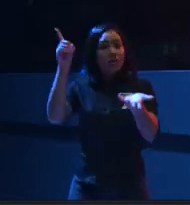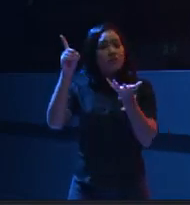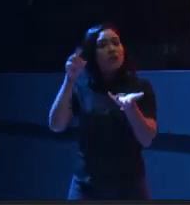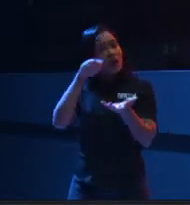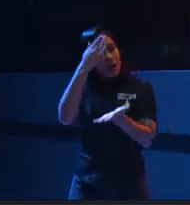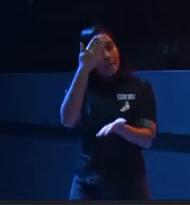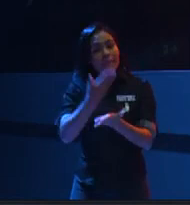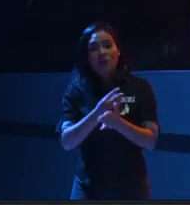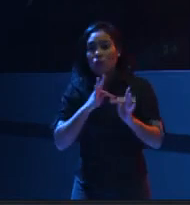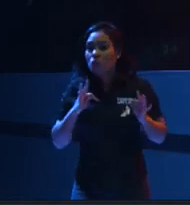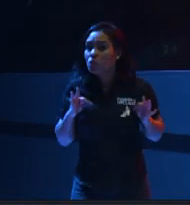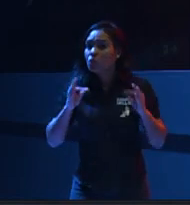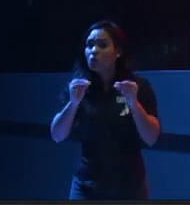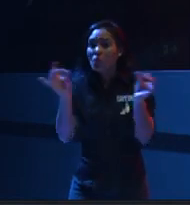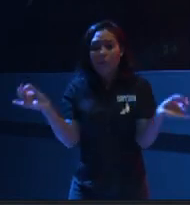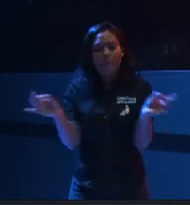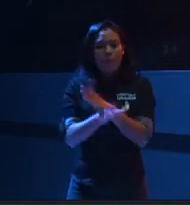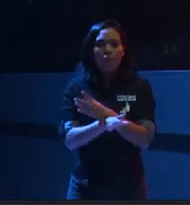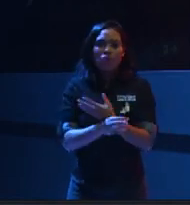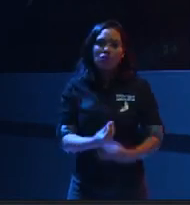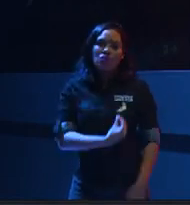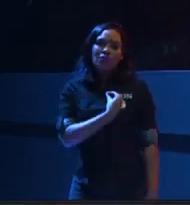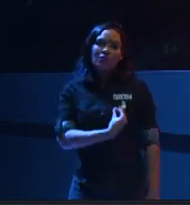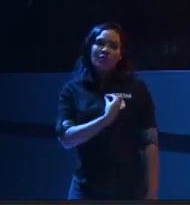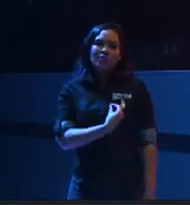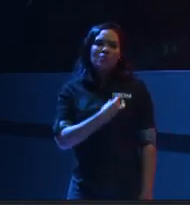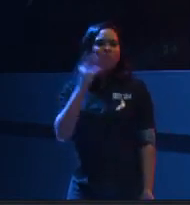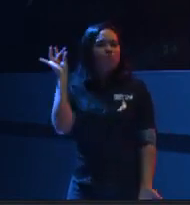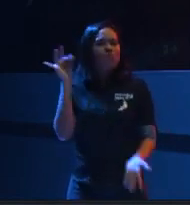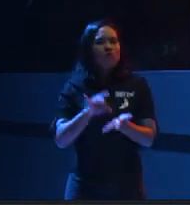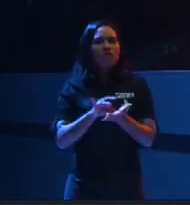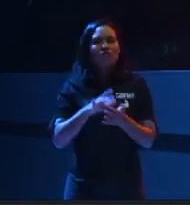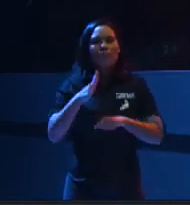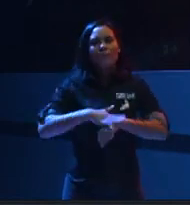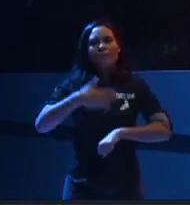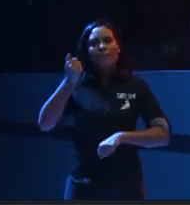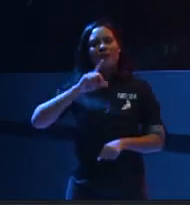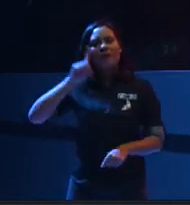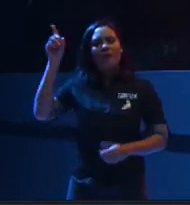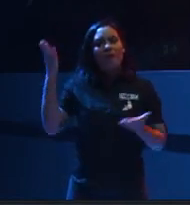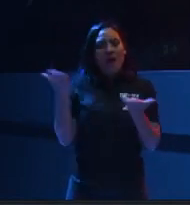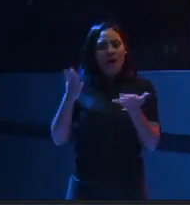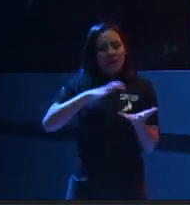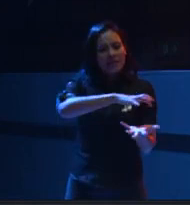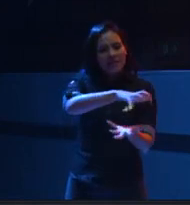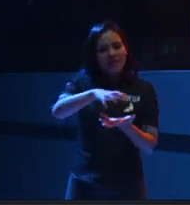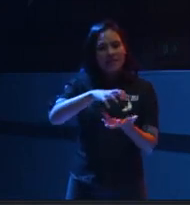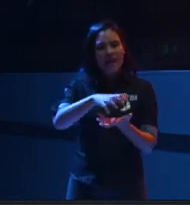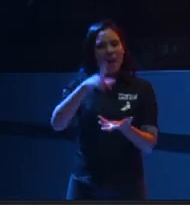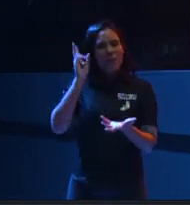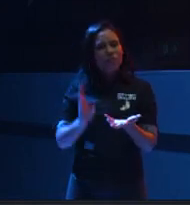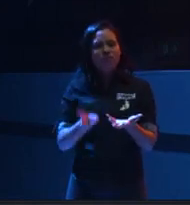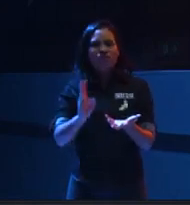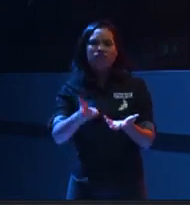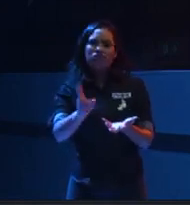precisa para que você viva o melhor de Deus nessa terra e por toda eternidade a meus irmãos